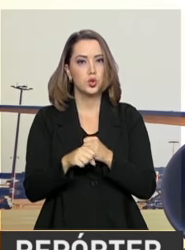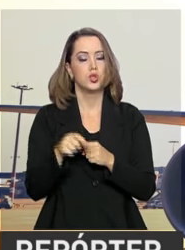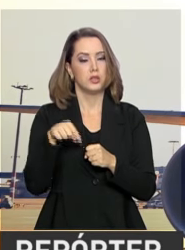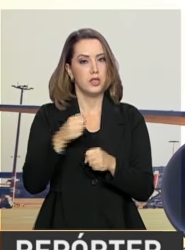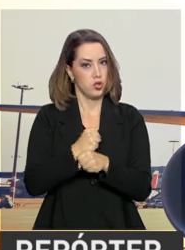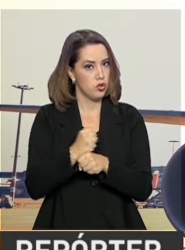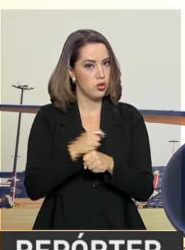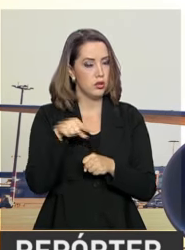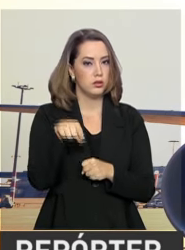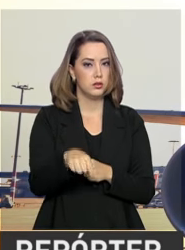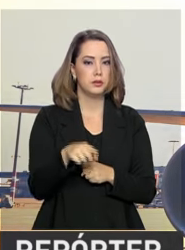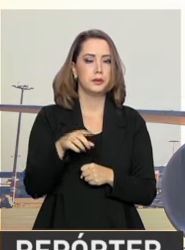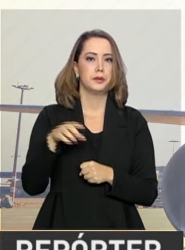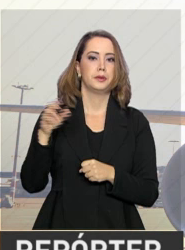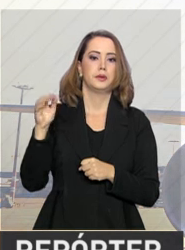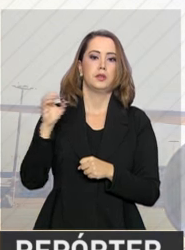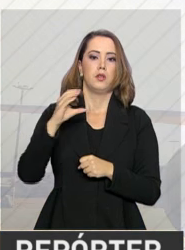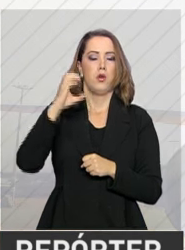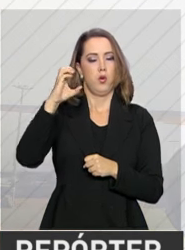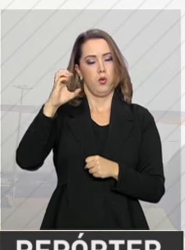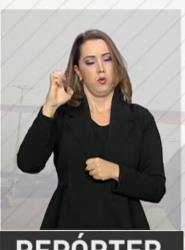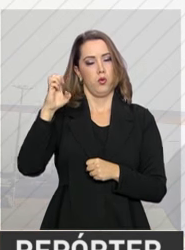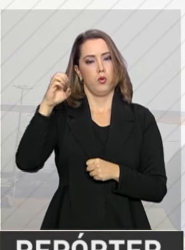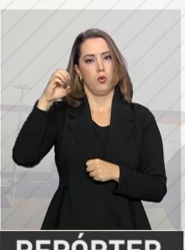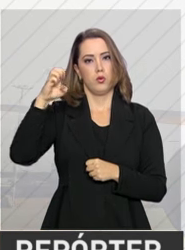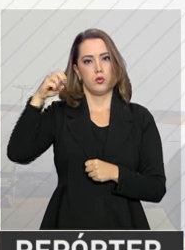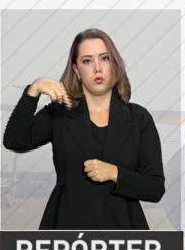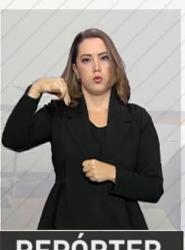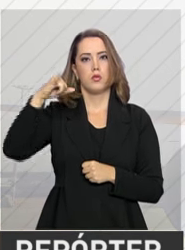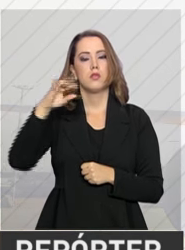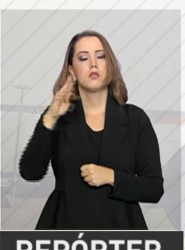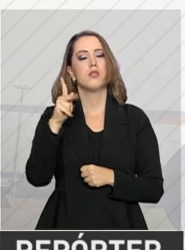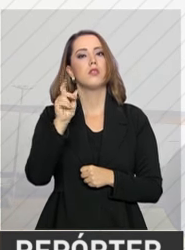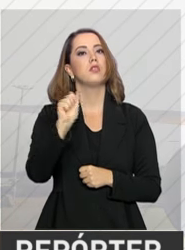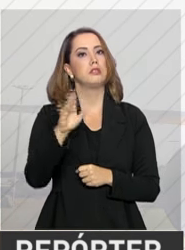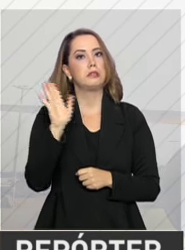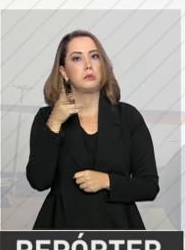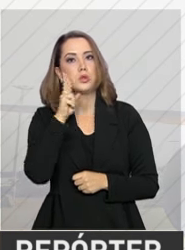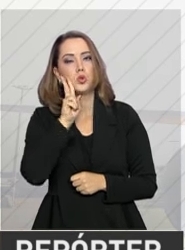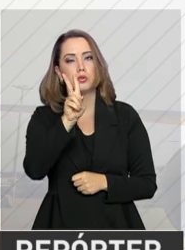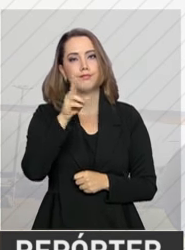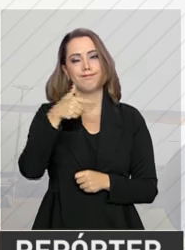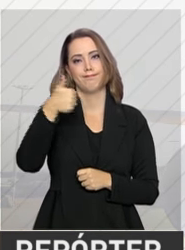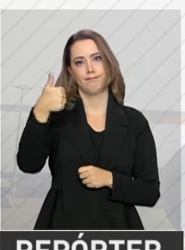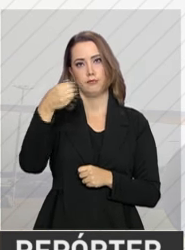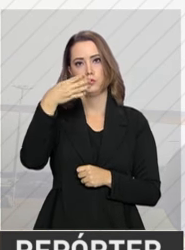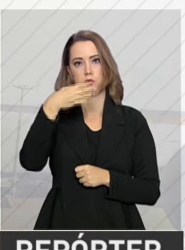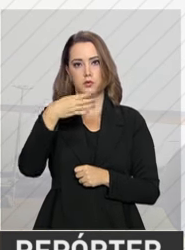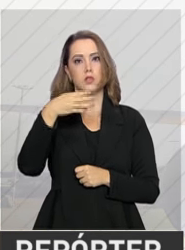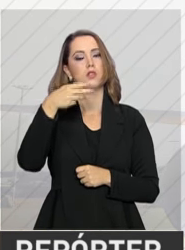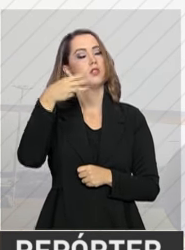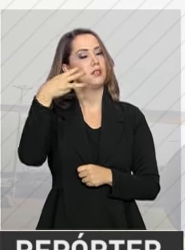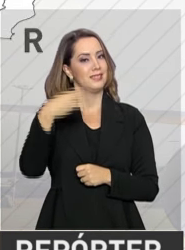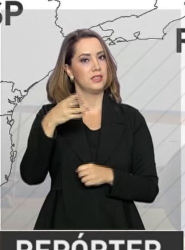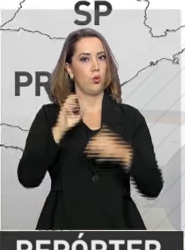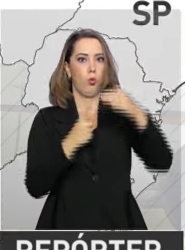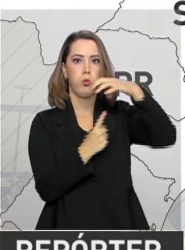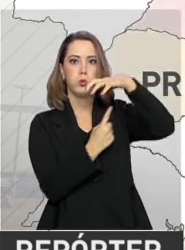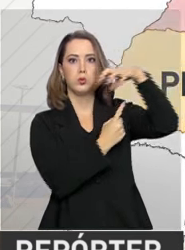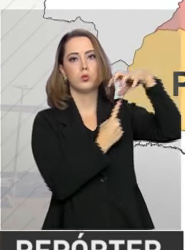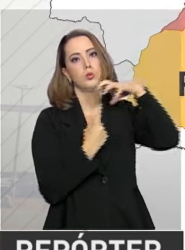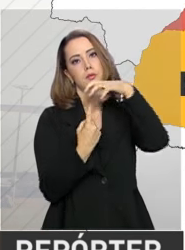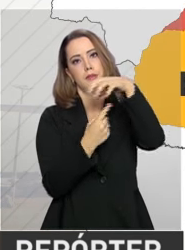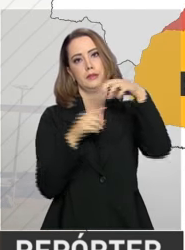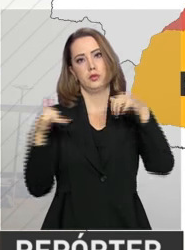de acidentes da aeronáutica cenipa já detectou 143 balões no espaço aéreo a maioria em são paulo